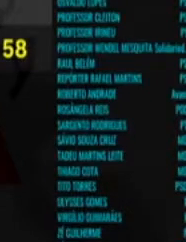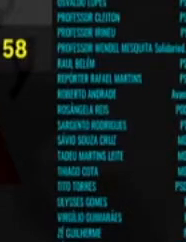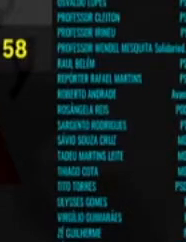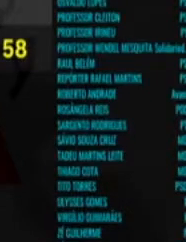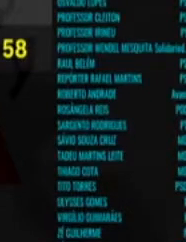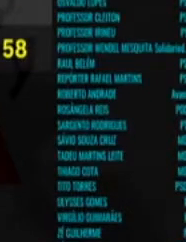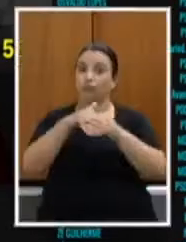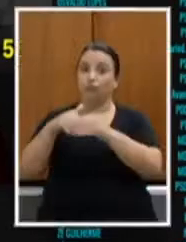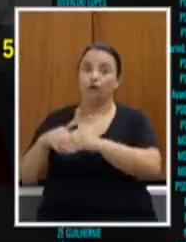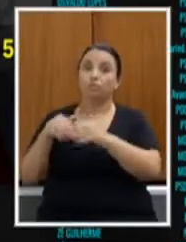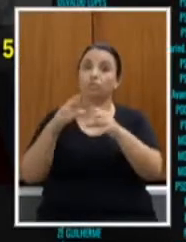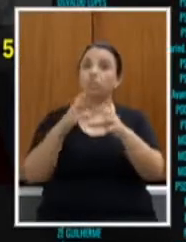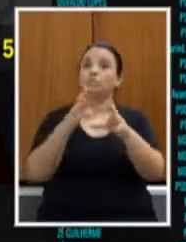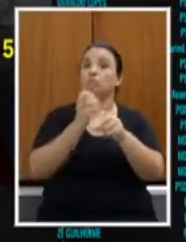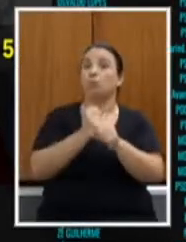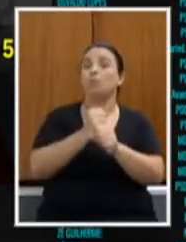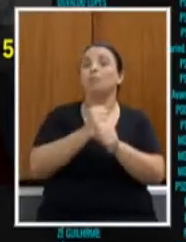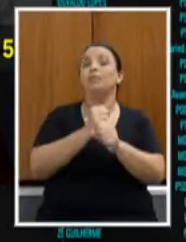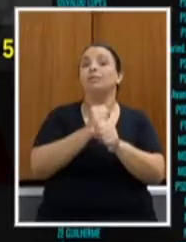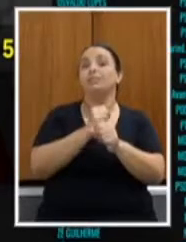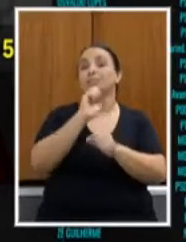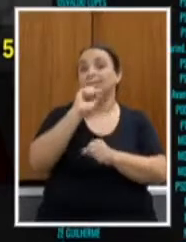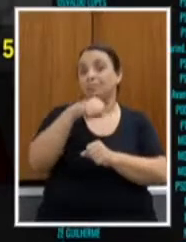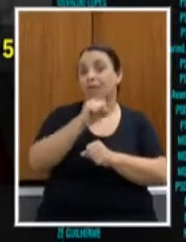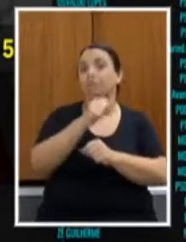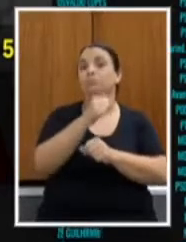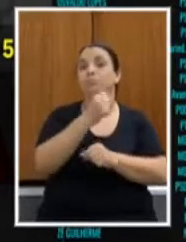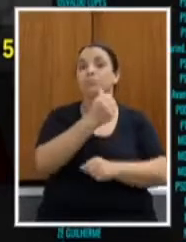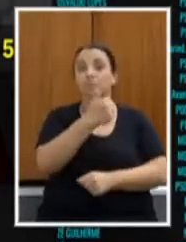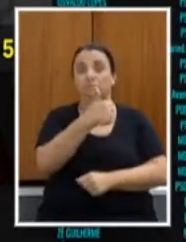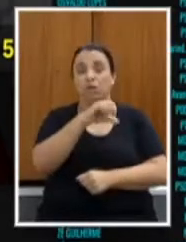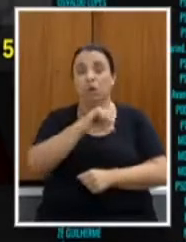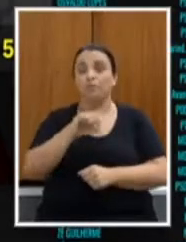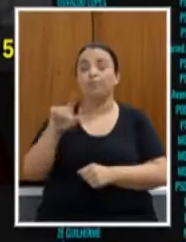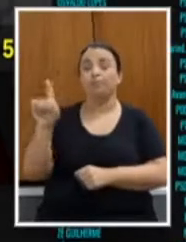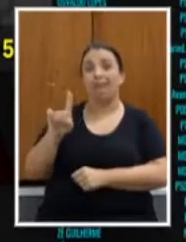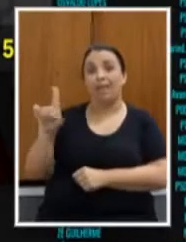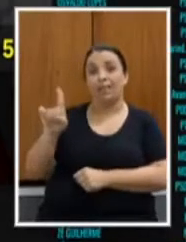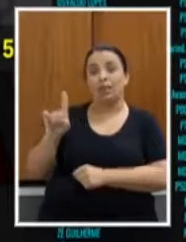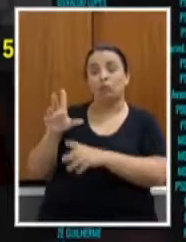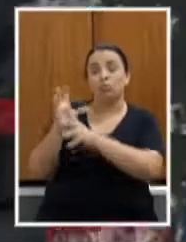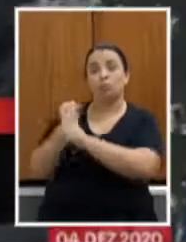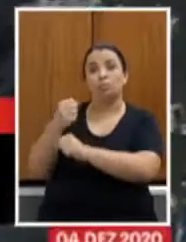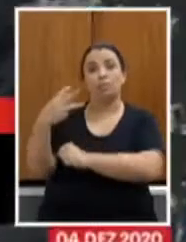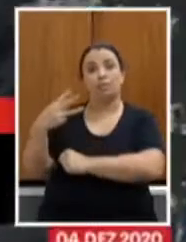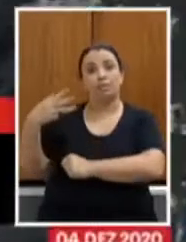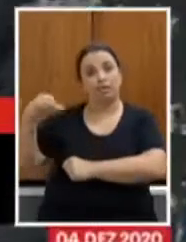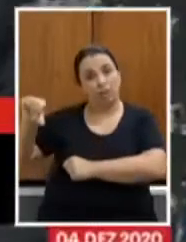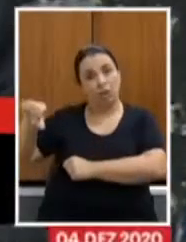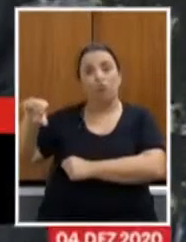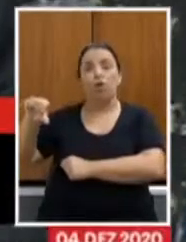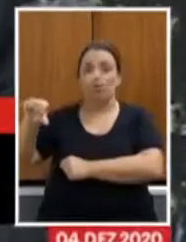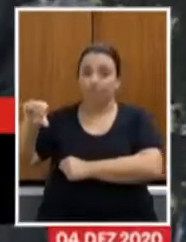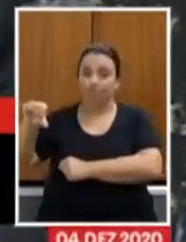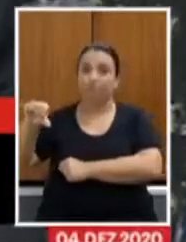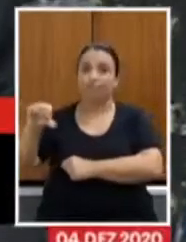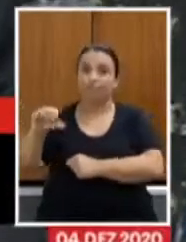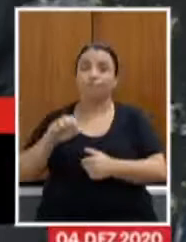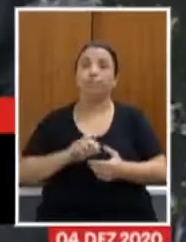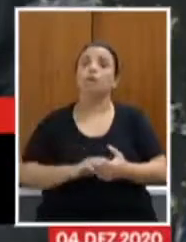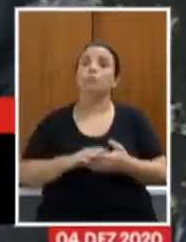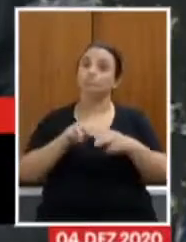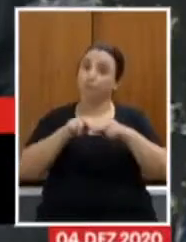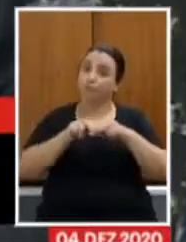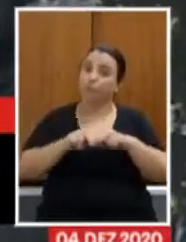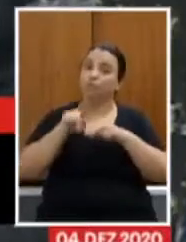Votaram sim 19 senhoras e senhores deputados, votaram não 39 senhoras e senhores deputados,